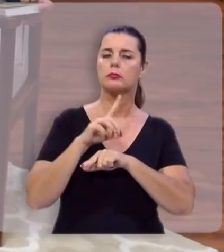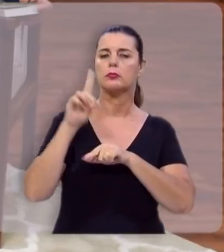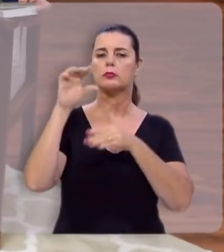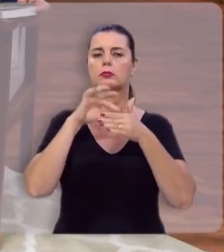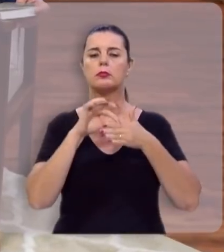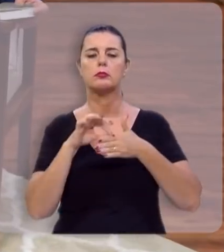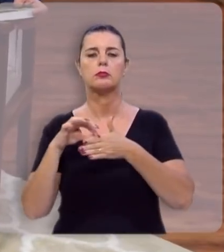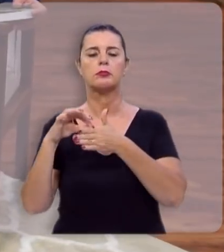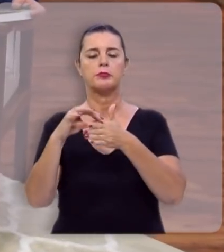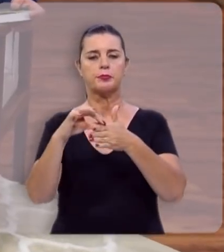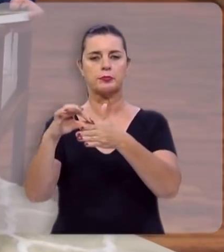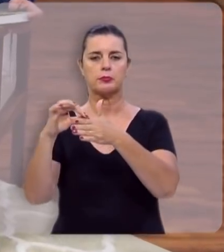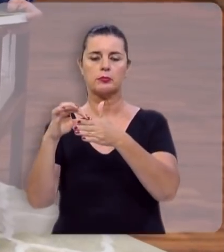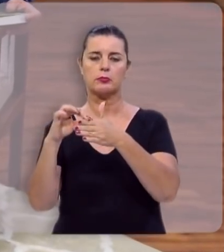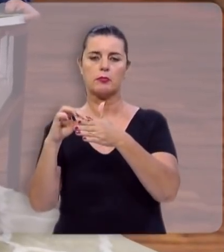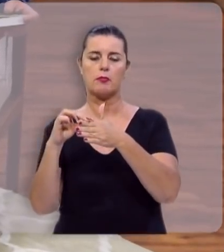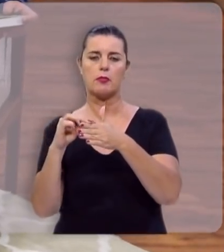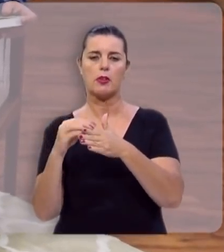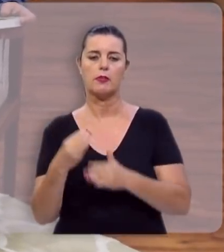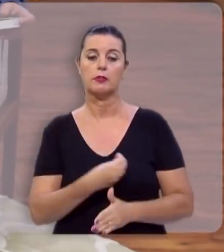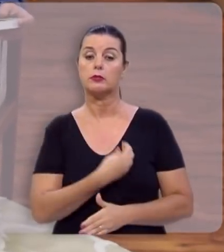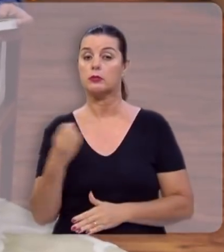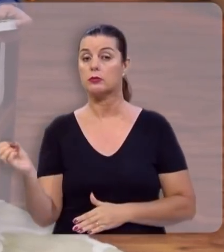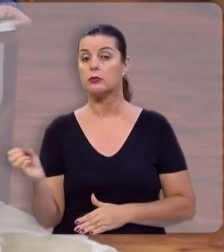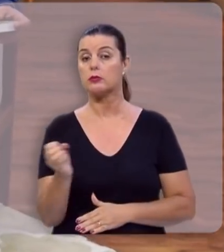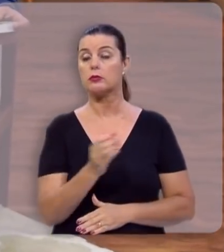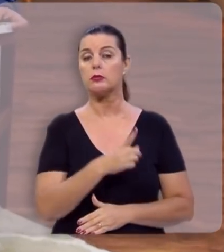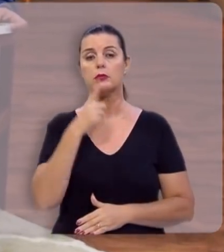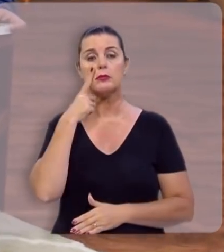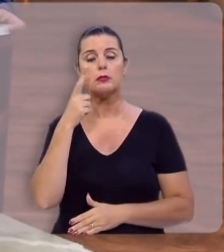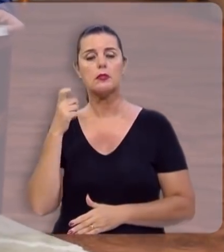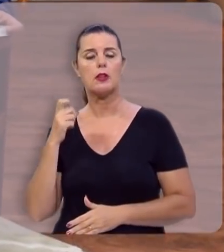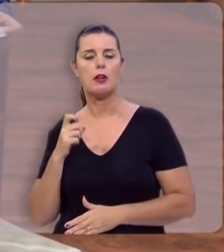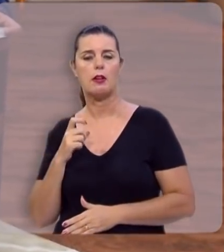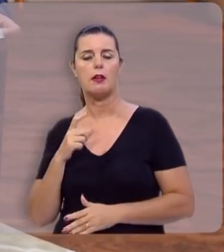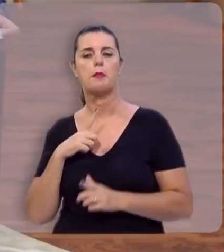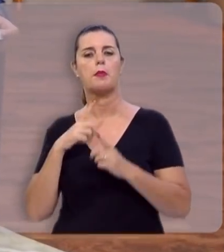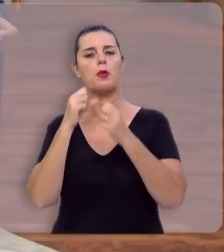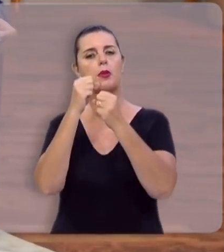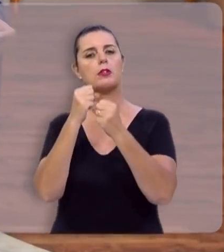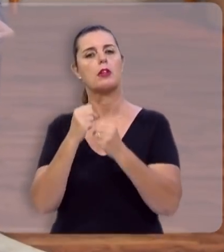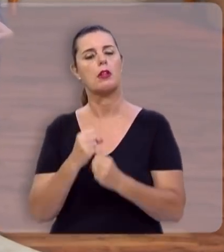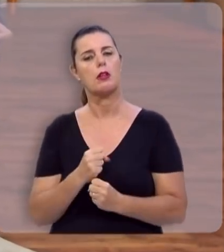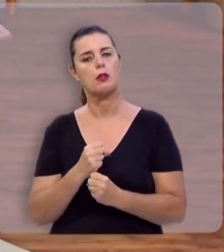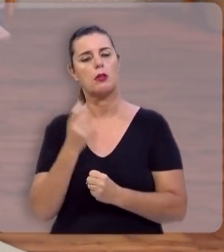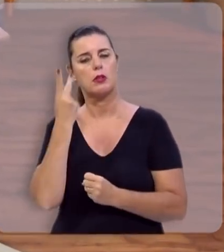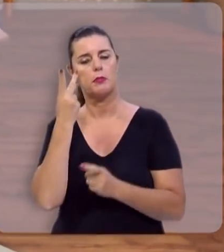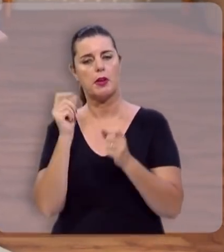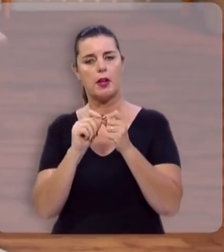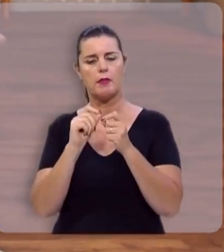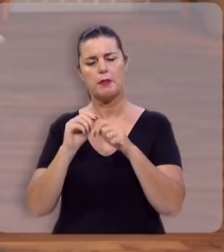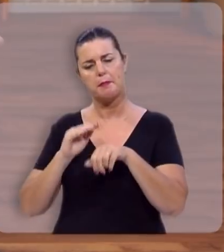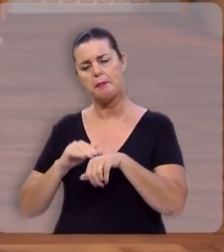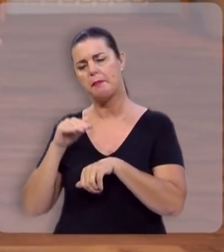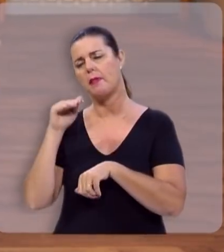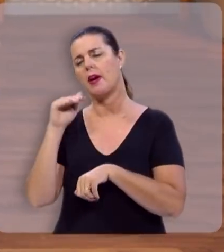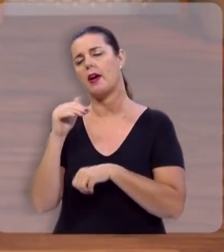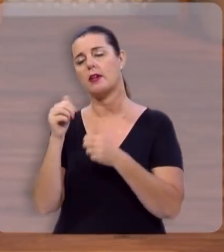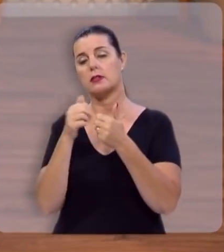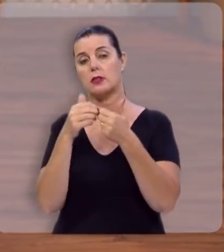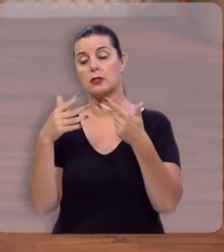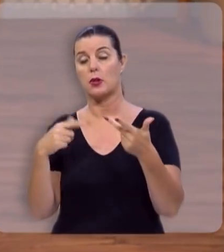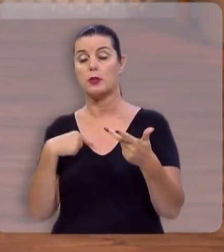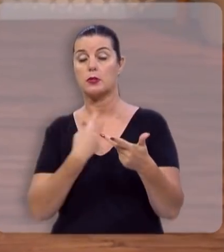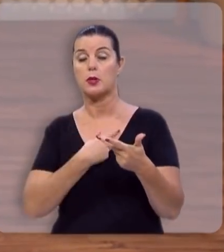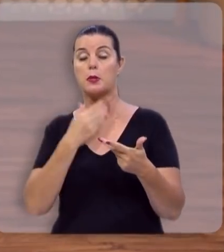te conduzindo a viver uma vida nova, a perceber que Ele é poderoso para fazer